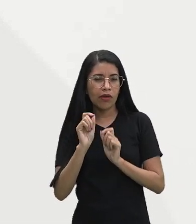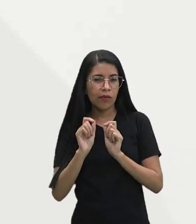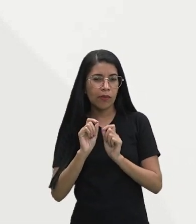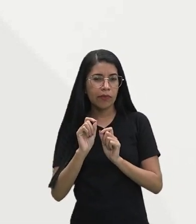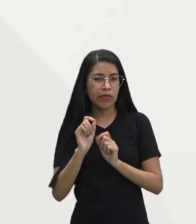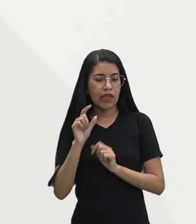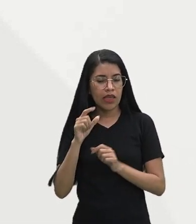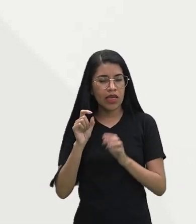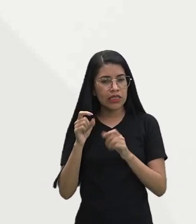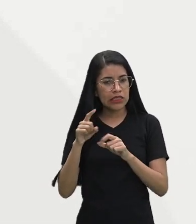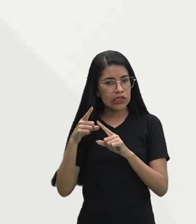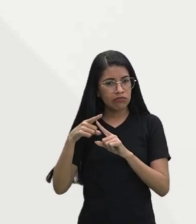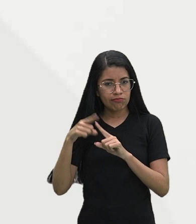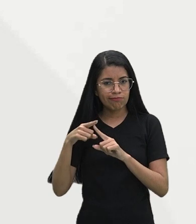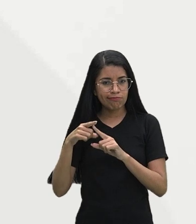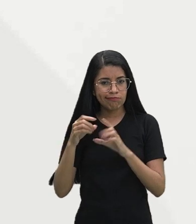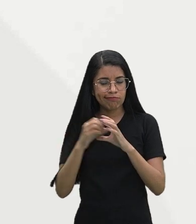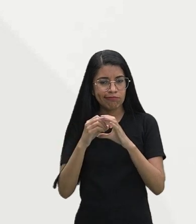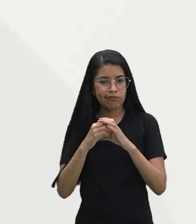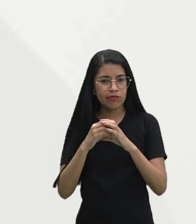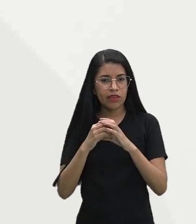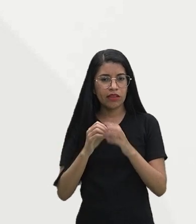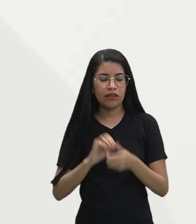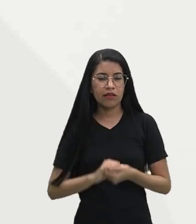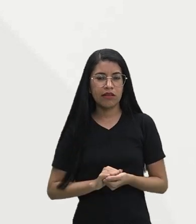essa célula,